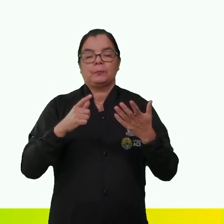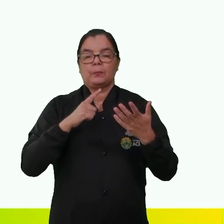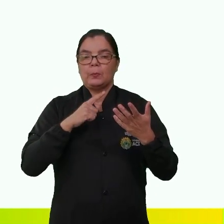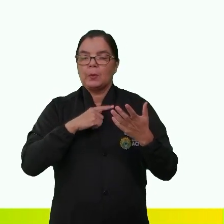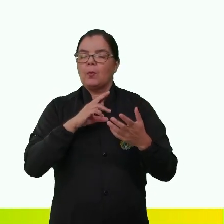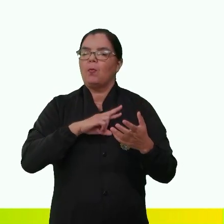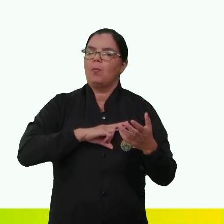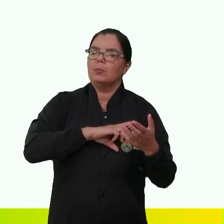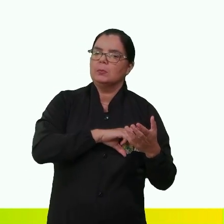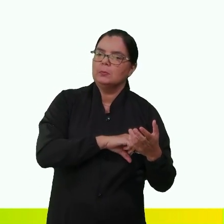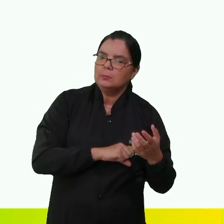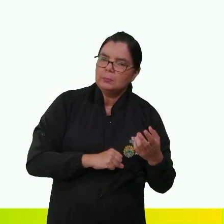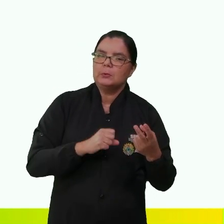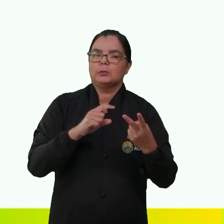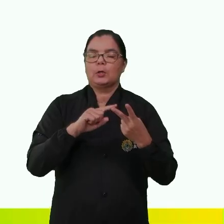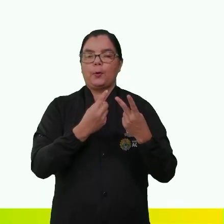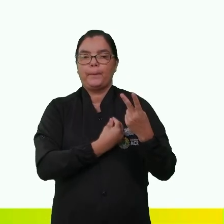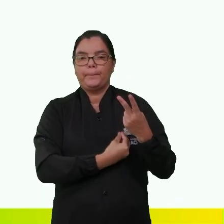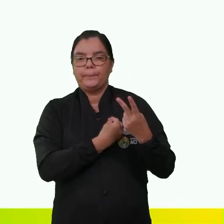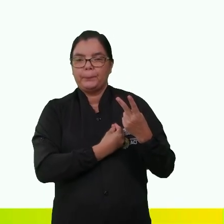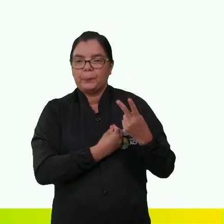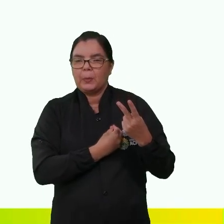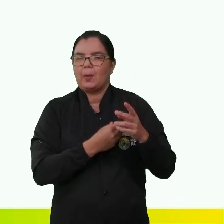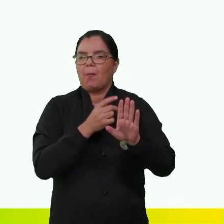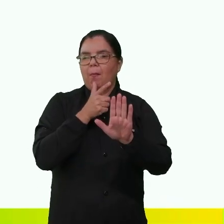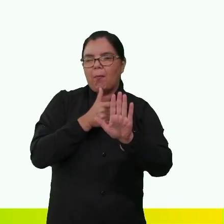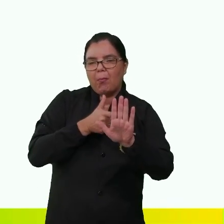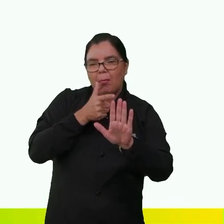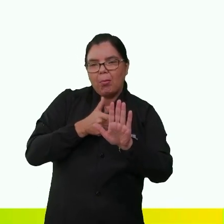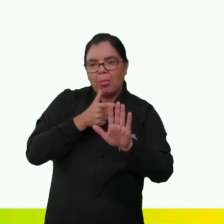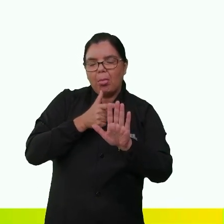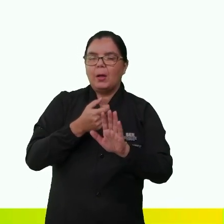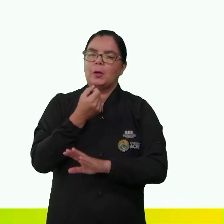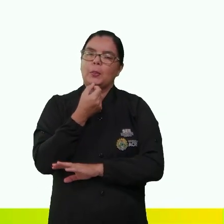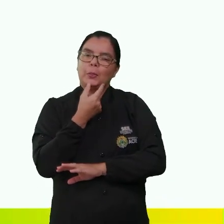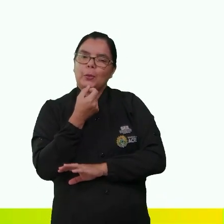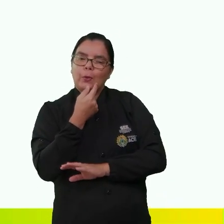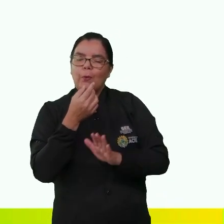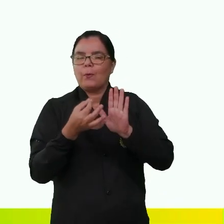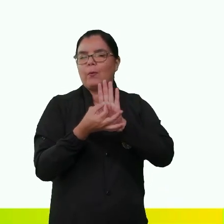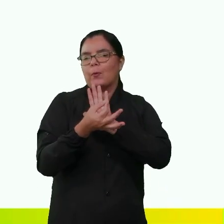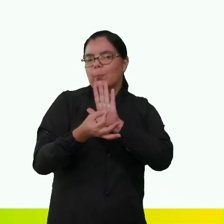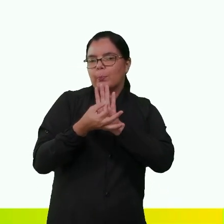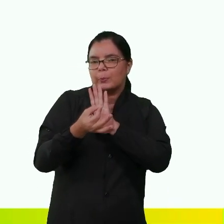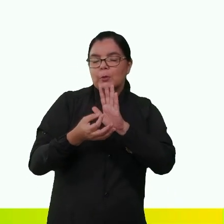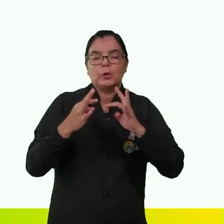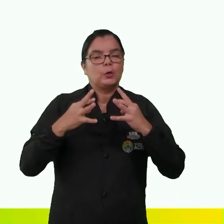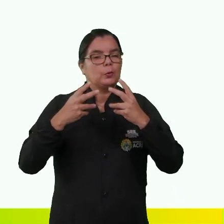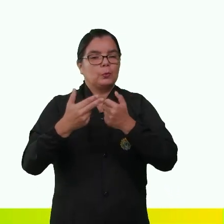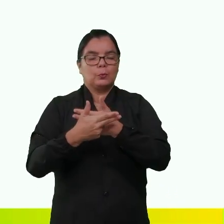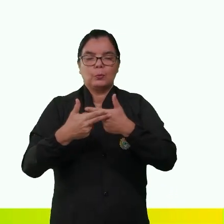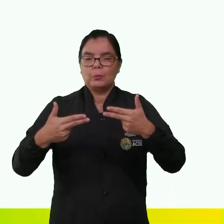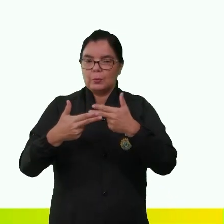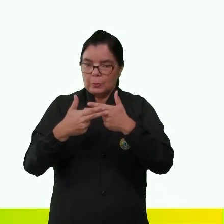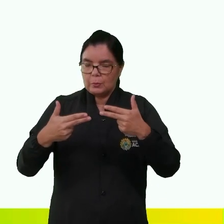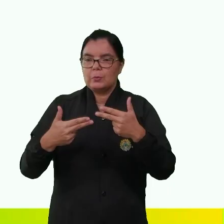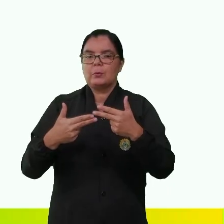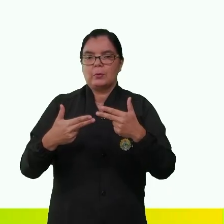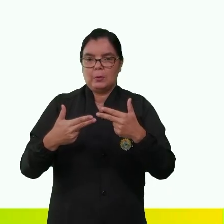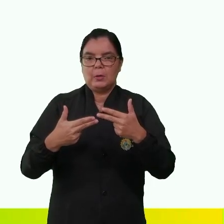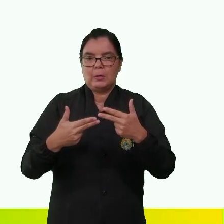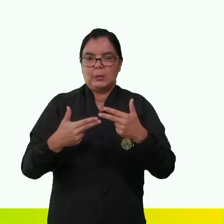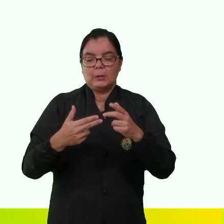mito romântico. Eu tenho aqui a presença da ironia, da paródia, do questionamento e toda essa questão